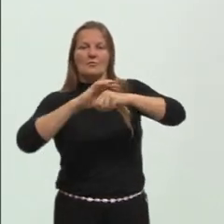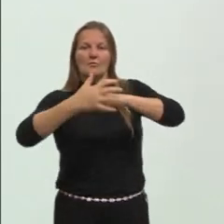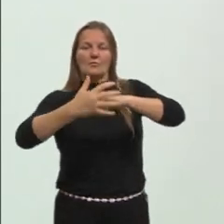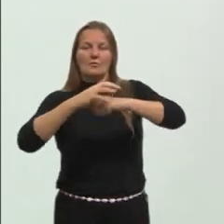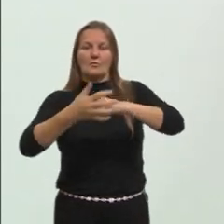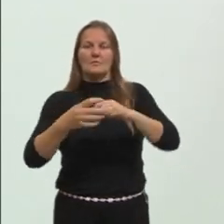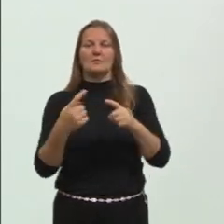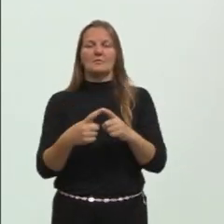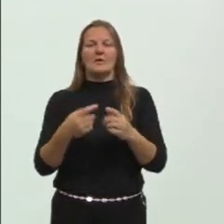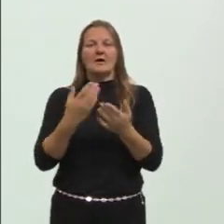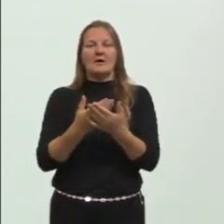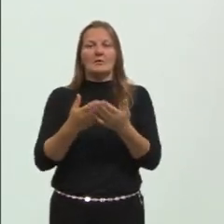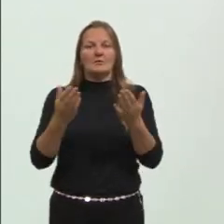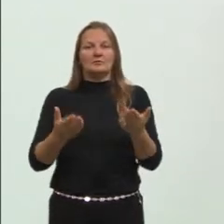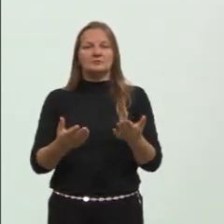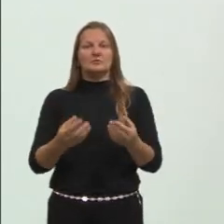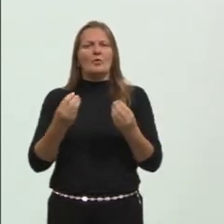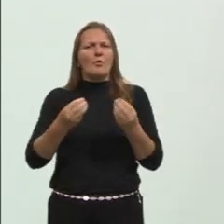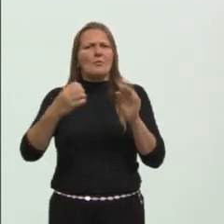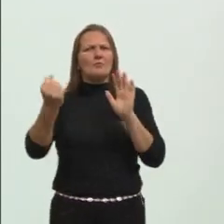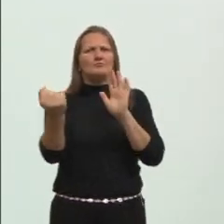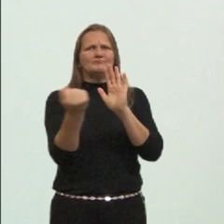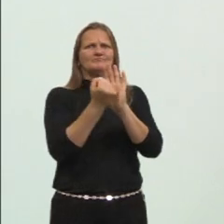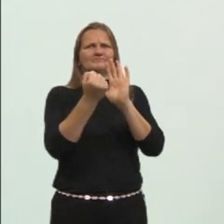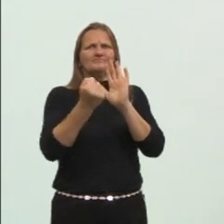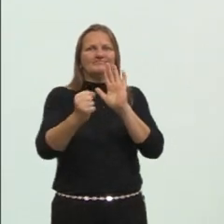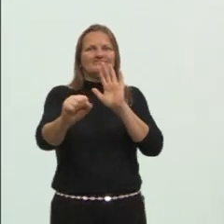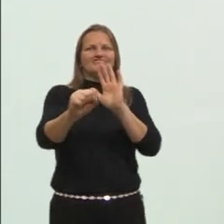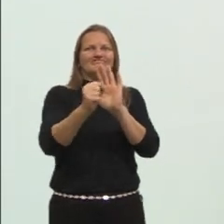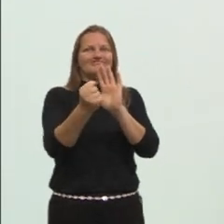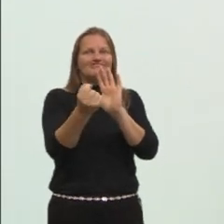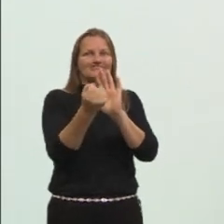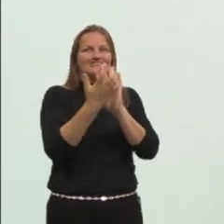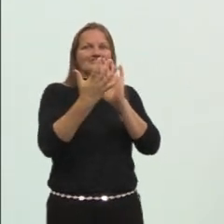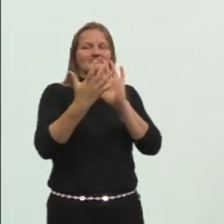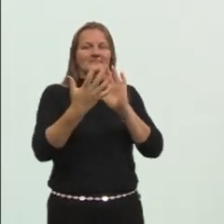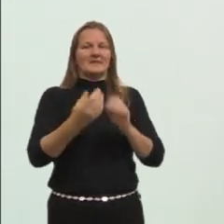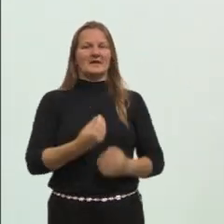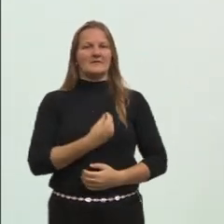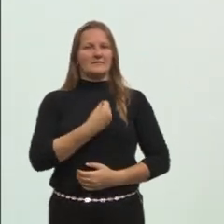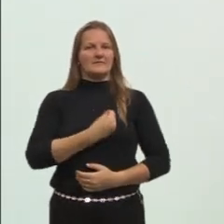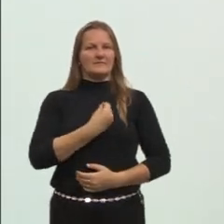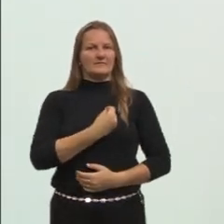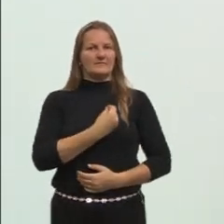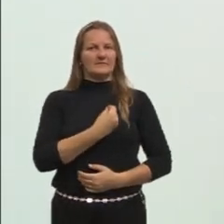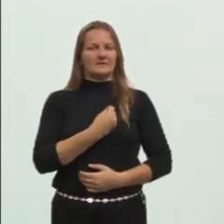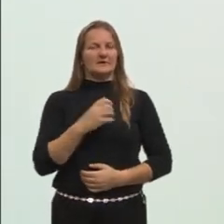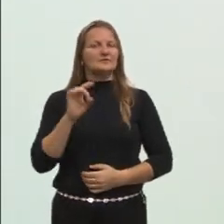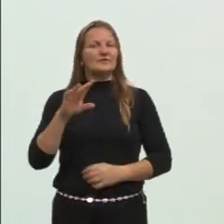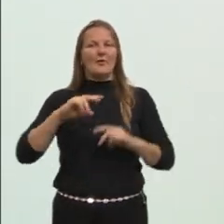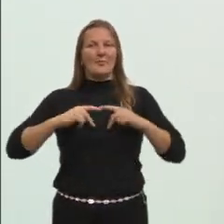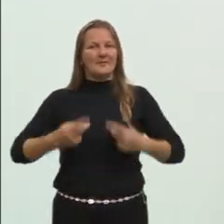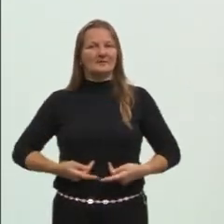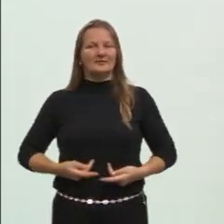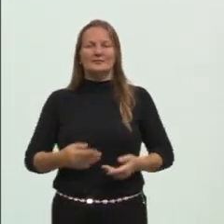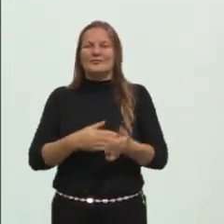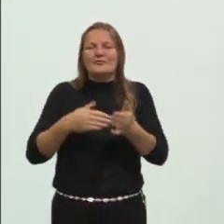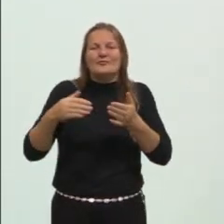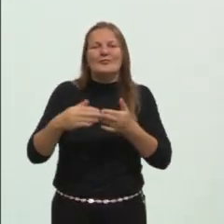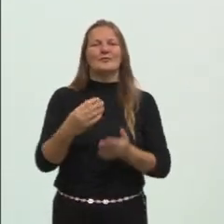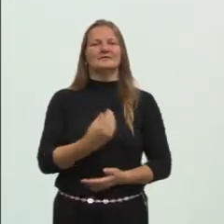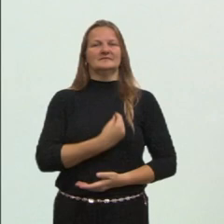um pouquinho na aula de hoje né como esses impactos afetam os seres vivos não só os seres humanos né mas os seres vivos